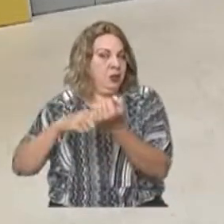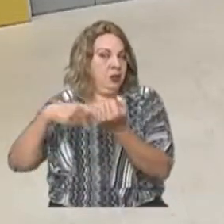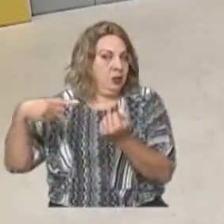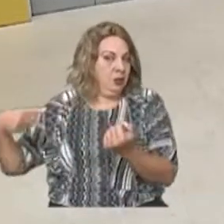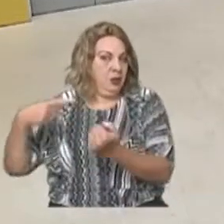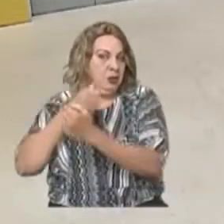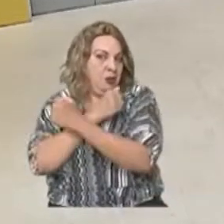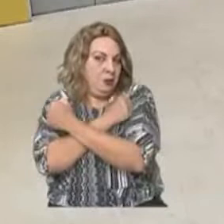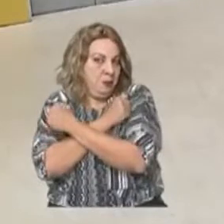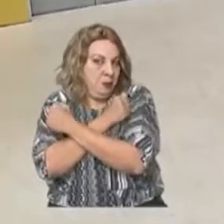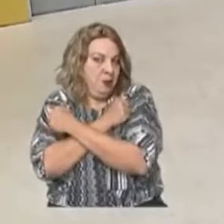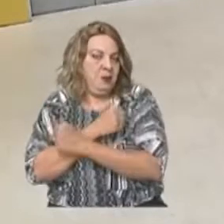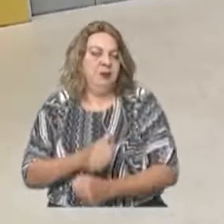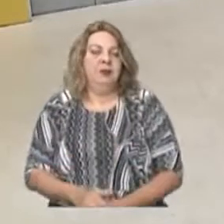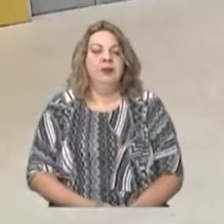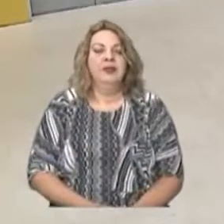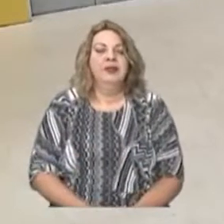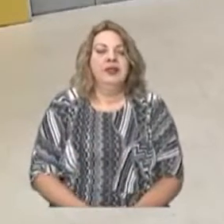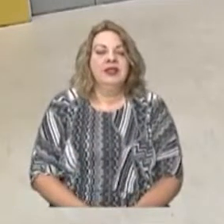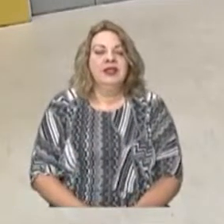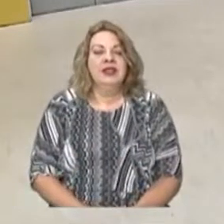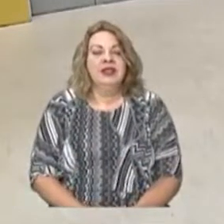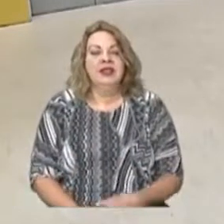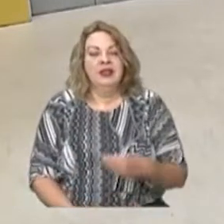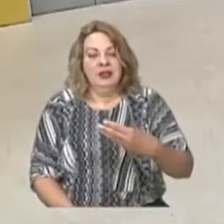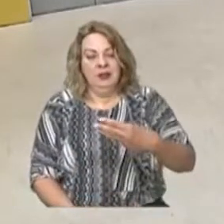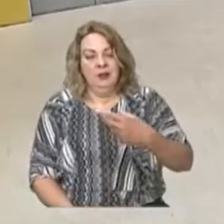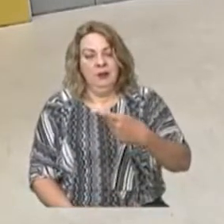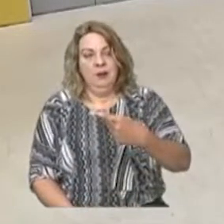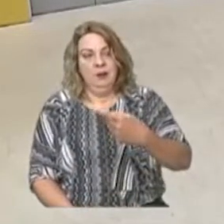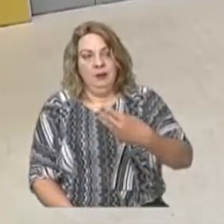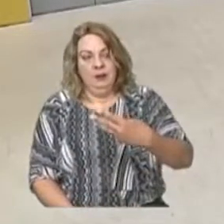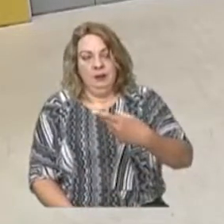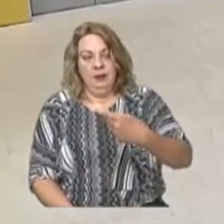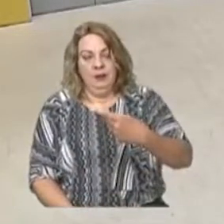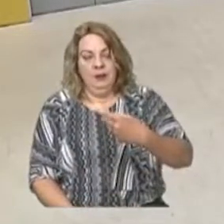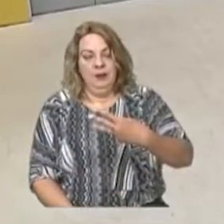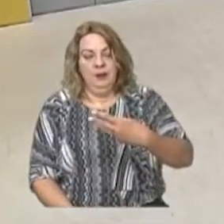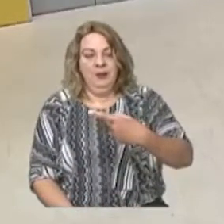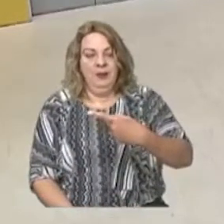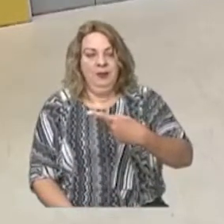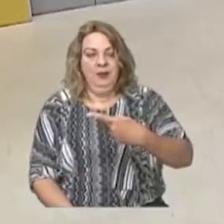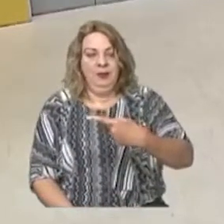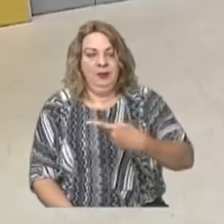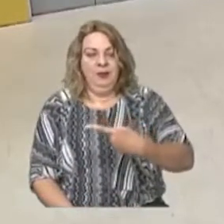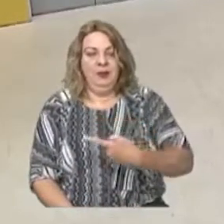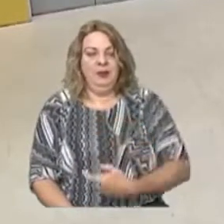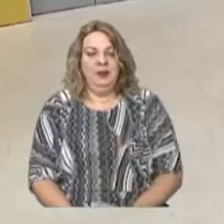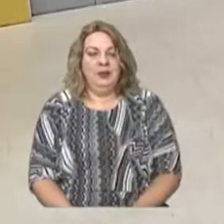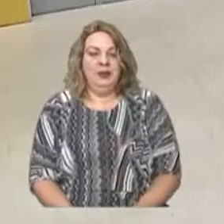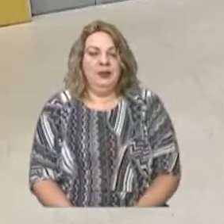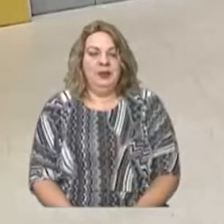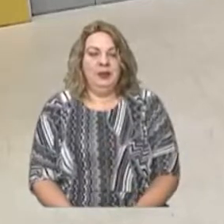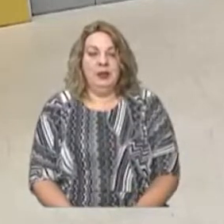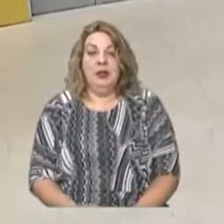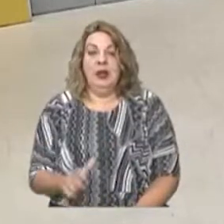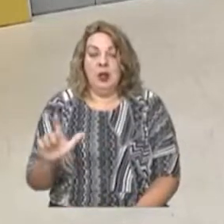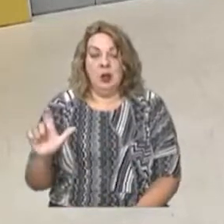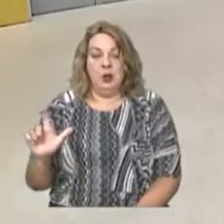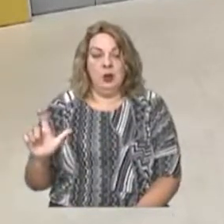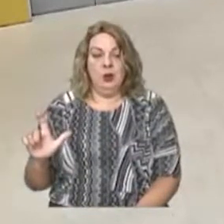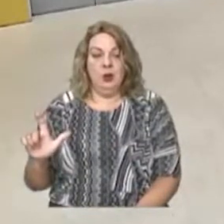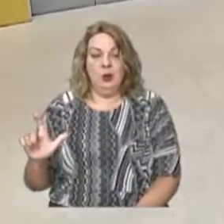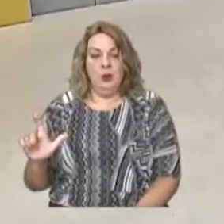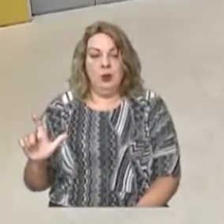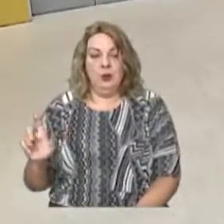aí, um abraço, Cíntia da Santa Gleide, 31. 31, Luciana Ribeiro,